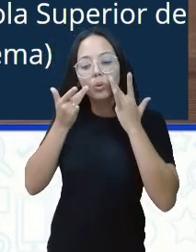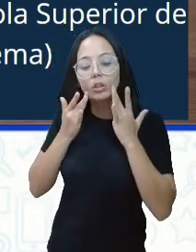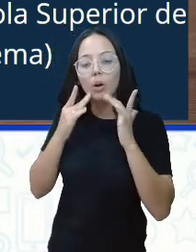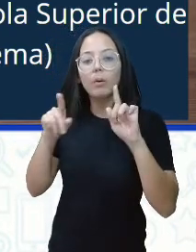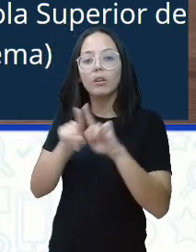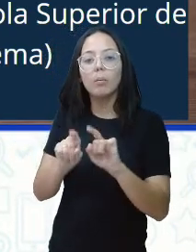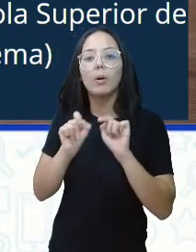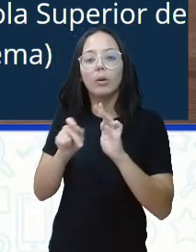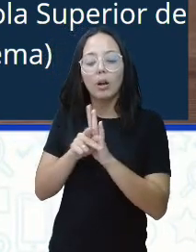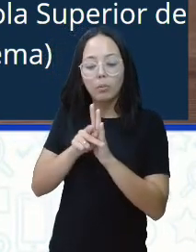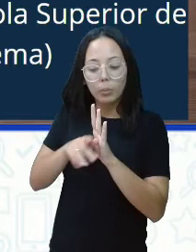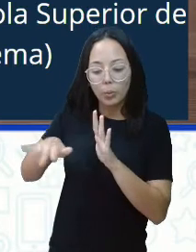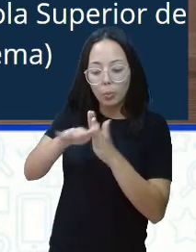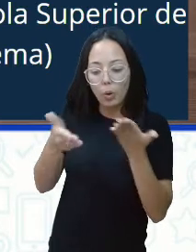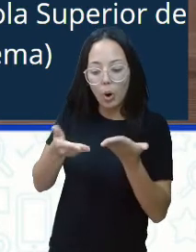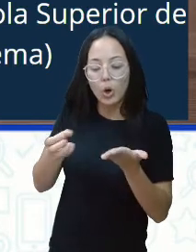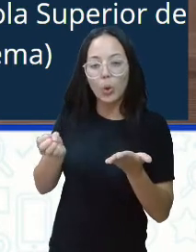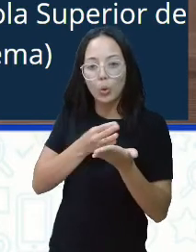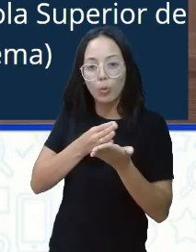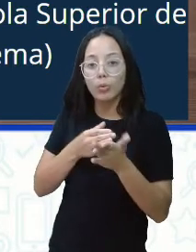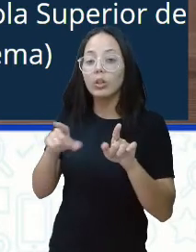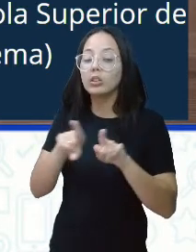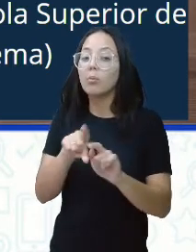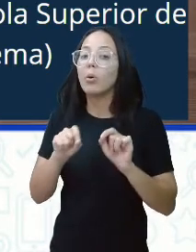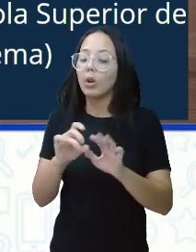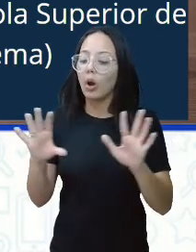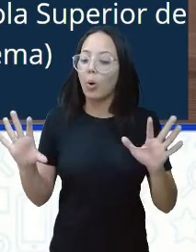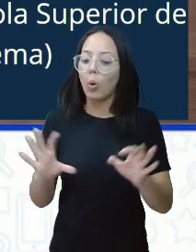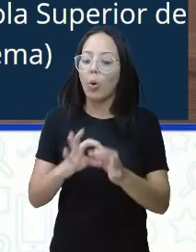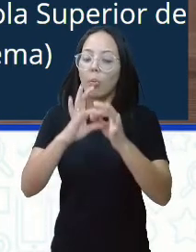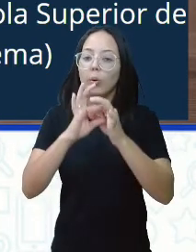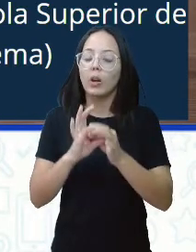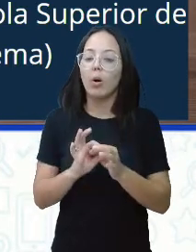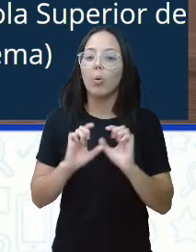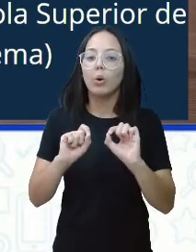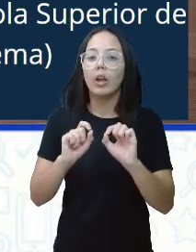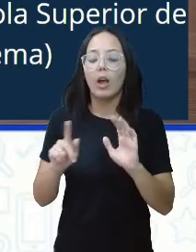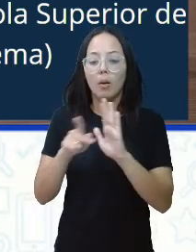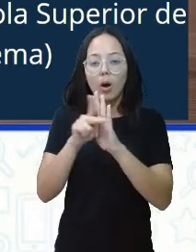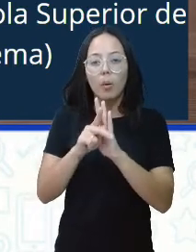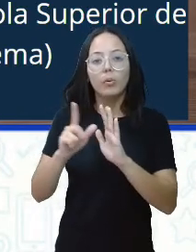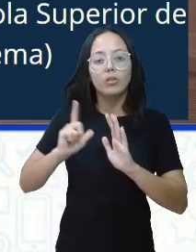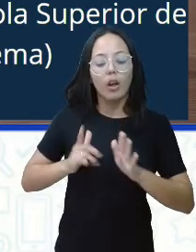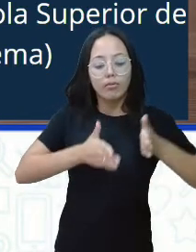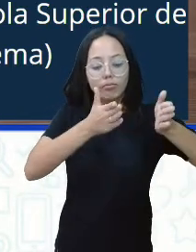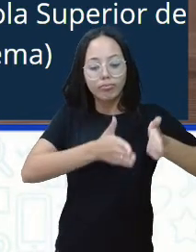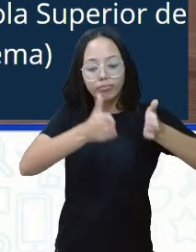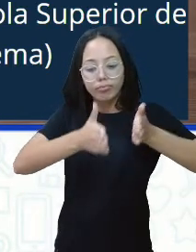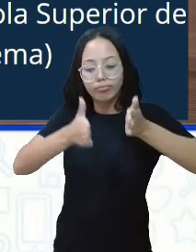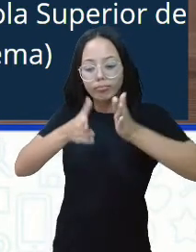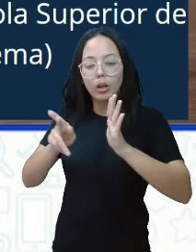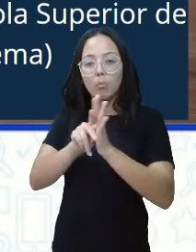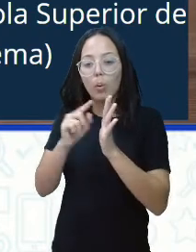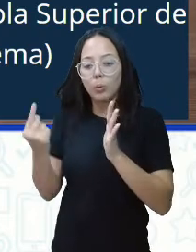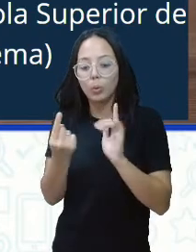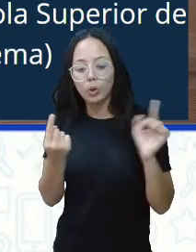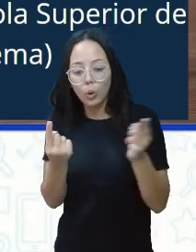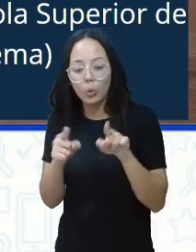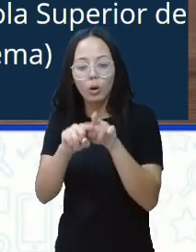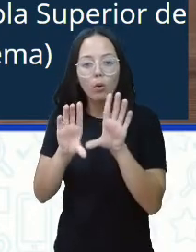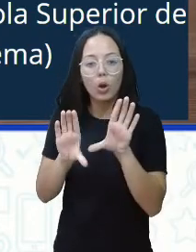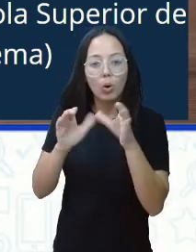das cenas contemporâneas. E esta comunhão permite a criação de narrativas simultaneamente individuais e